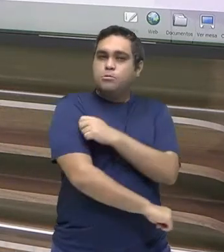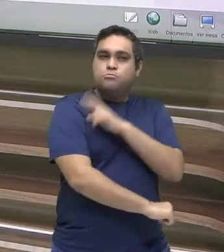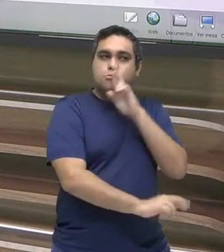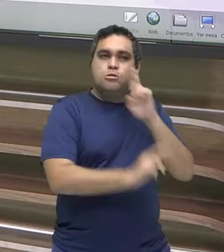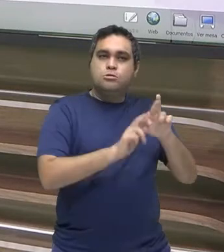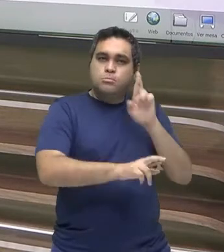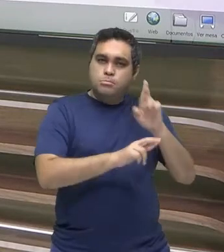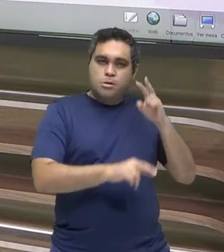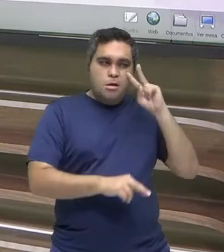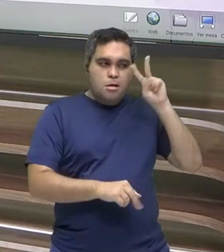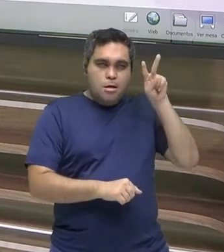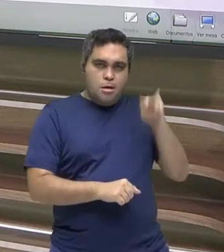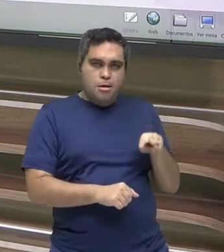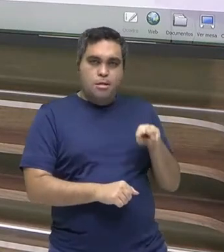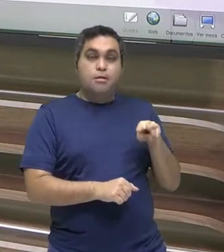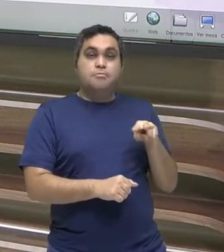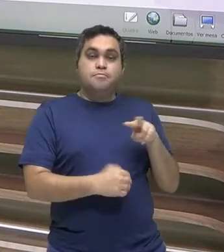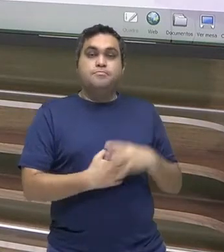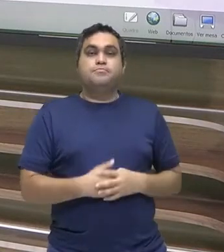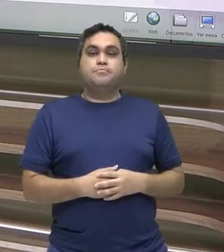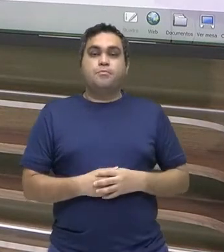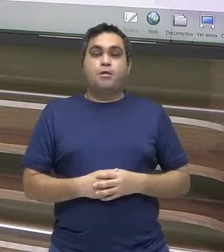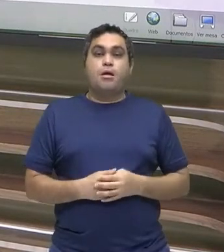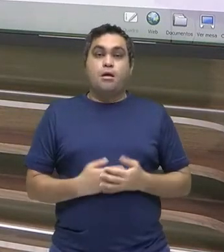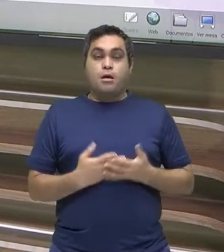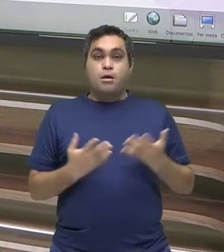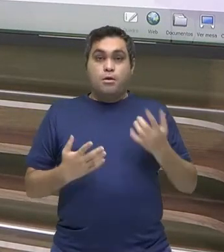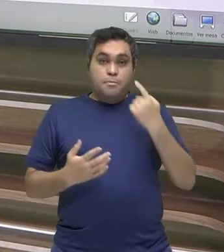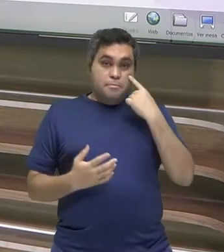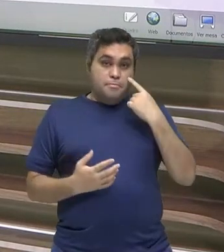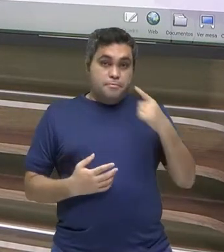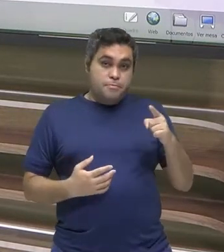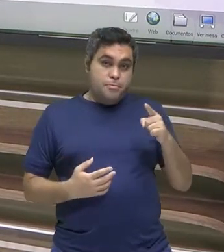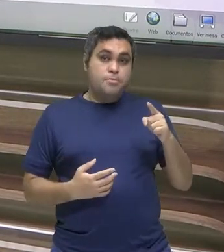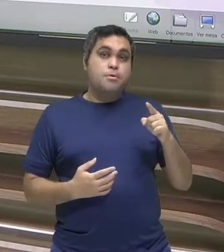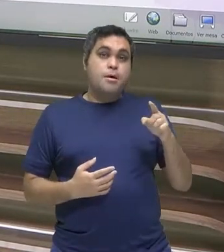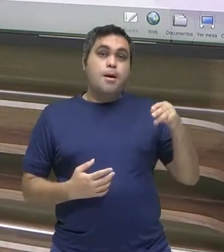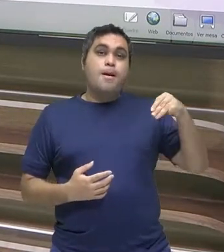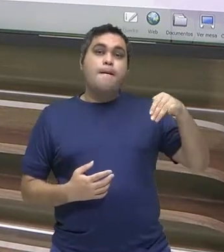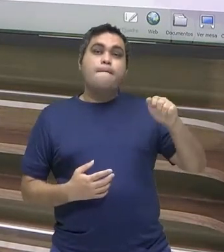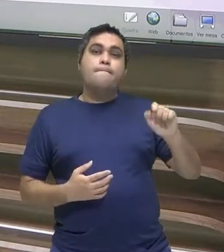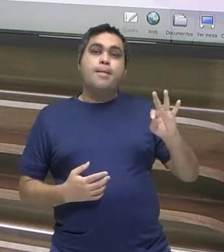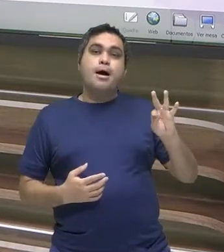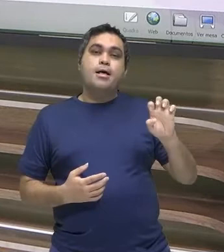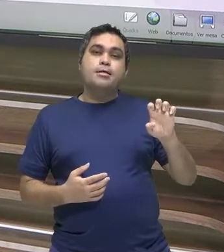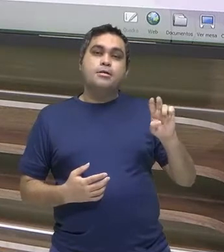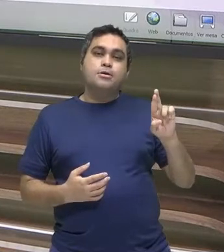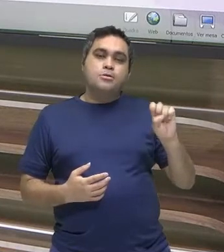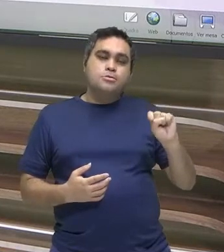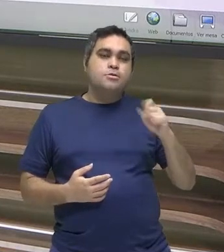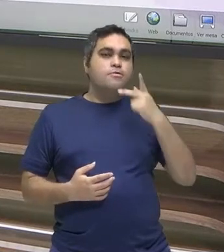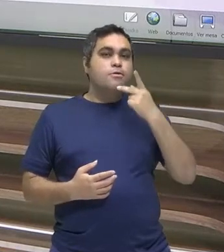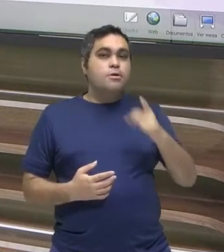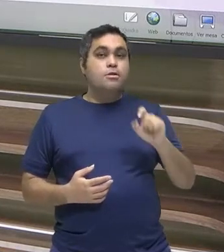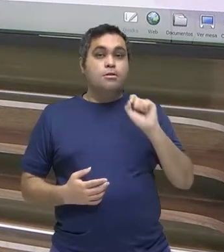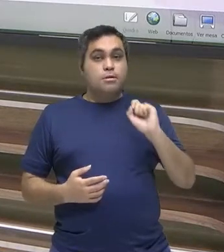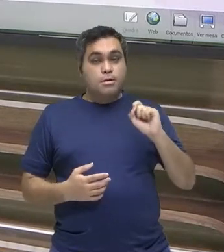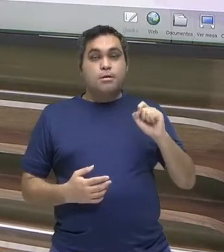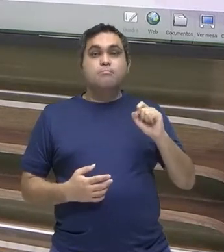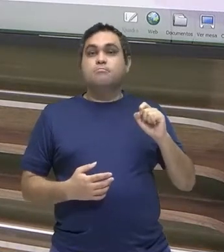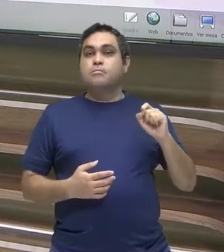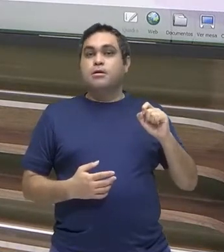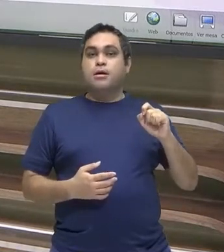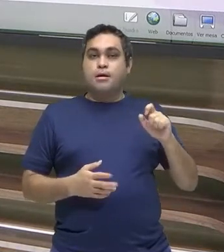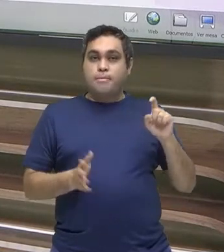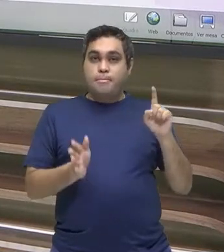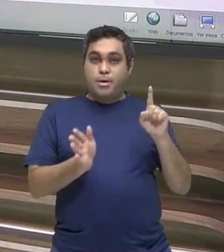alunos. Dessa vez aqui, o Thales Matheus está dizendo que a questão 2, a alternativa correta, é